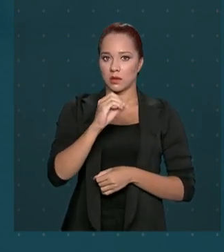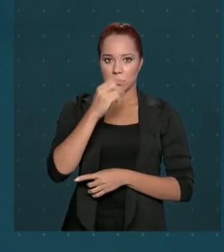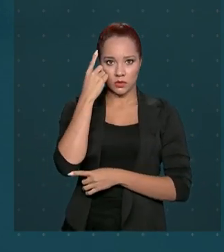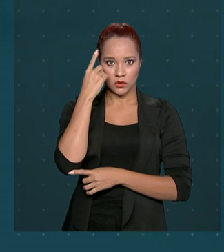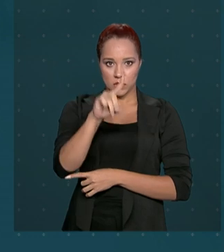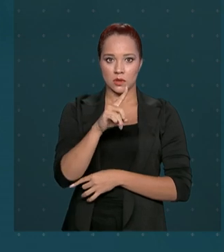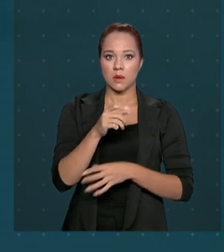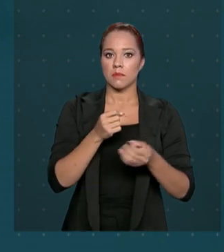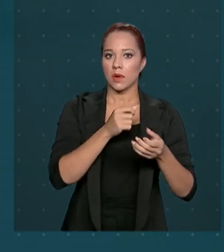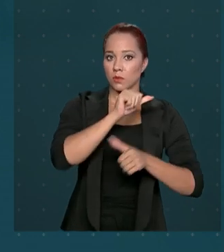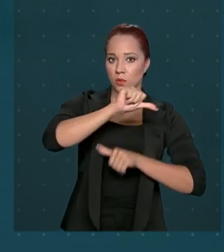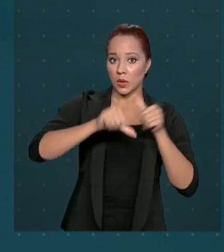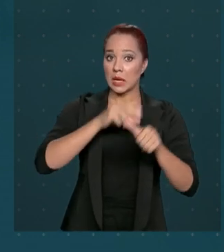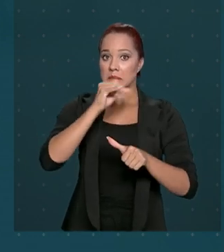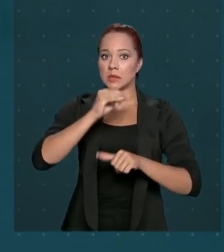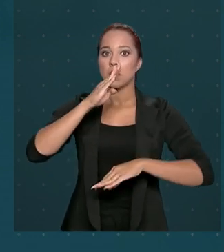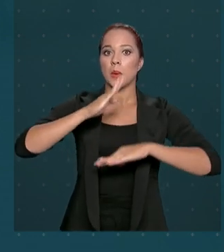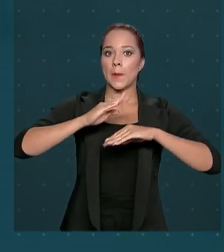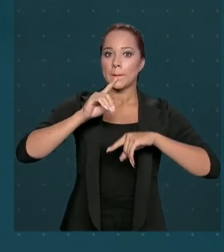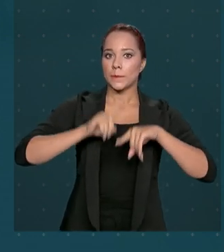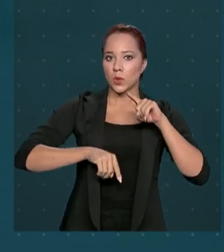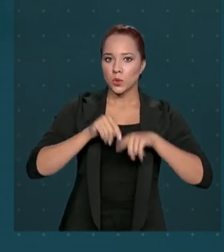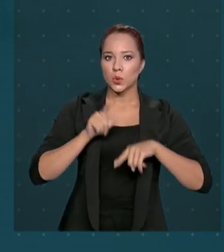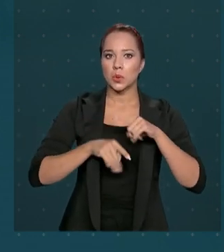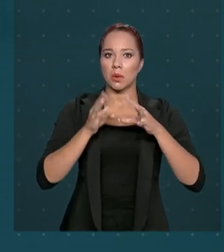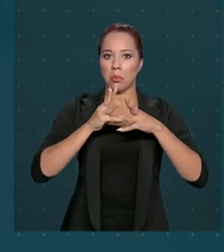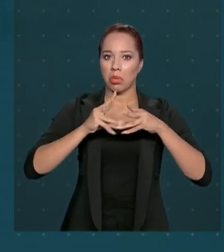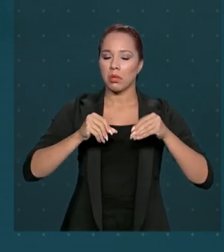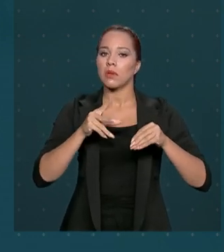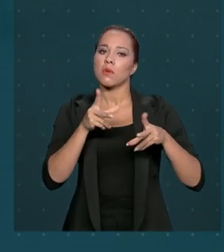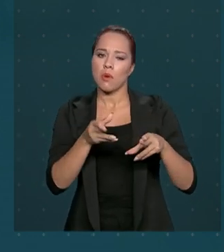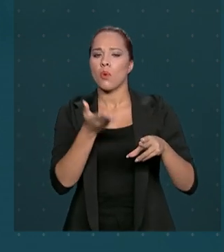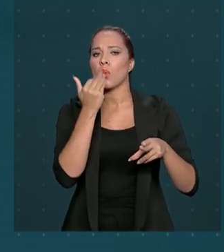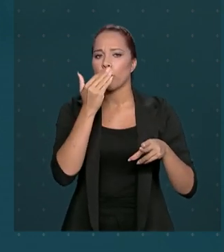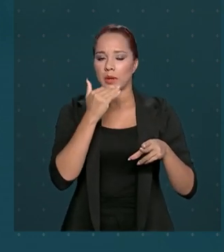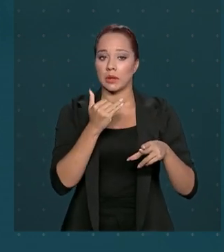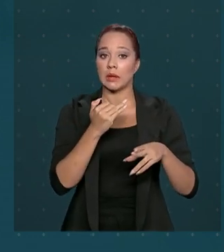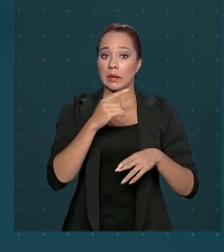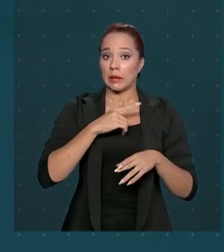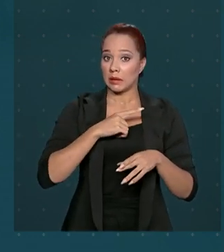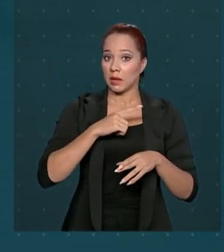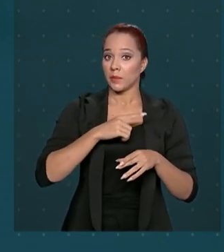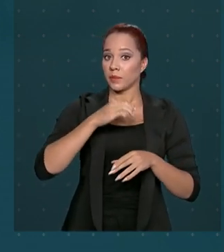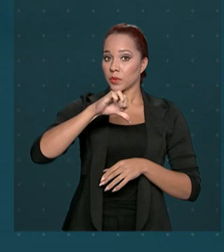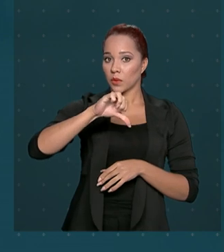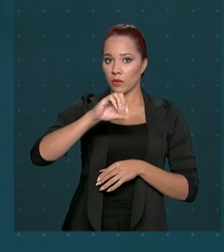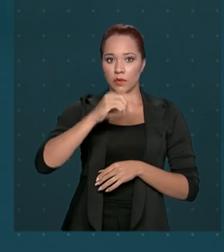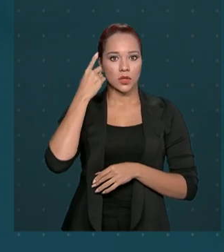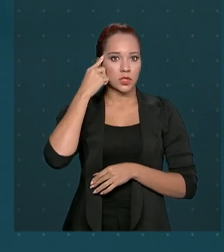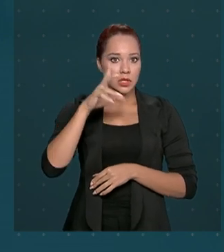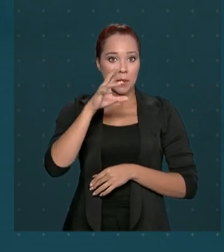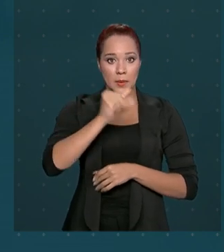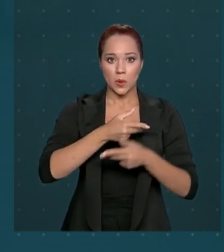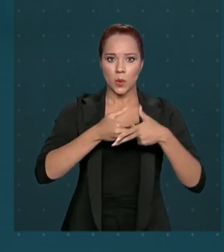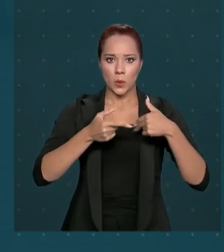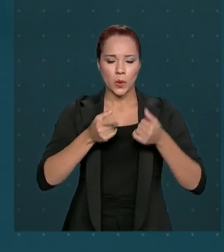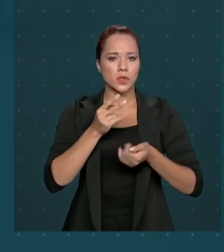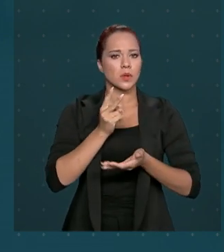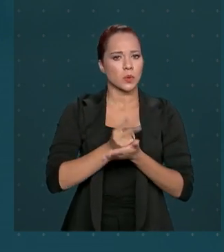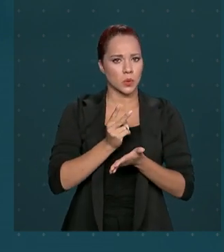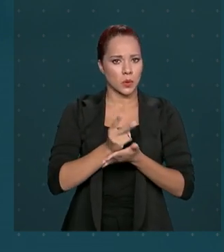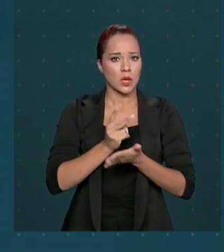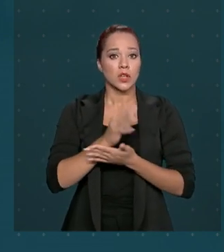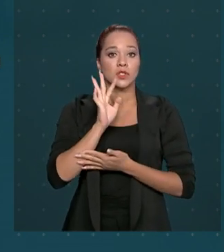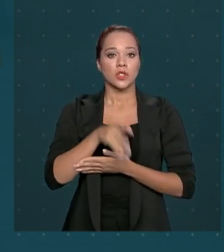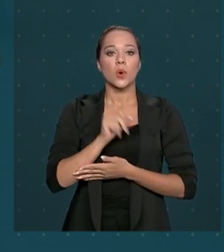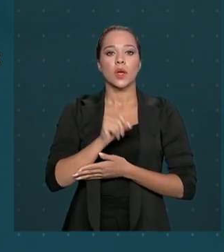fazer a troca se for um produto perecível, como o alimento. E 90 dias para produtos duráveis. Já os